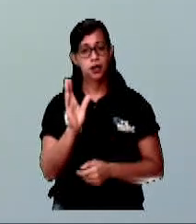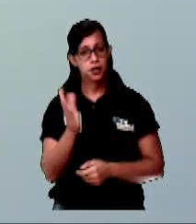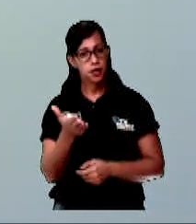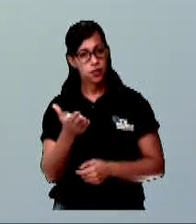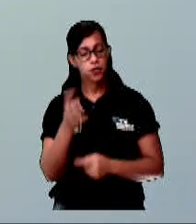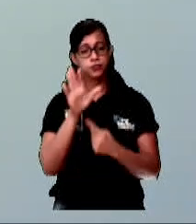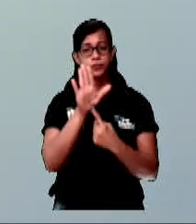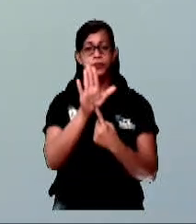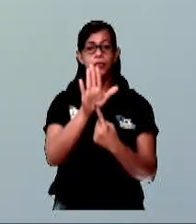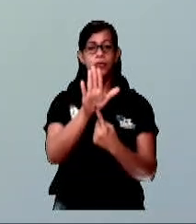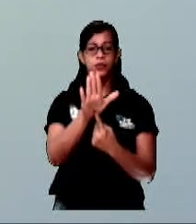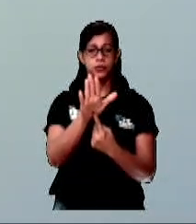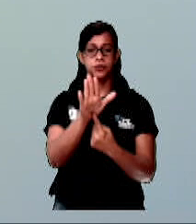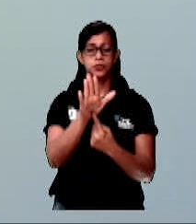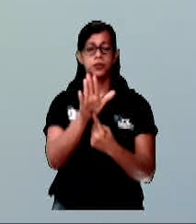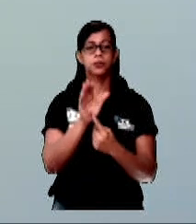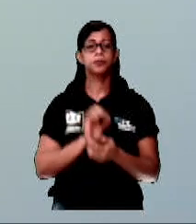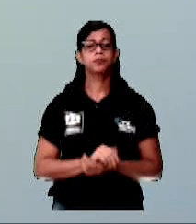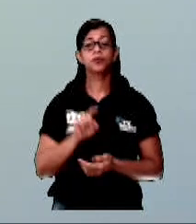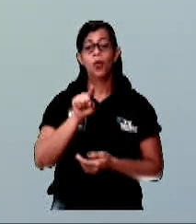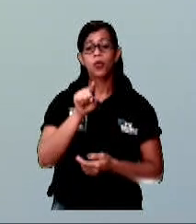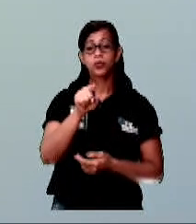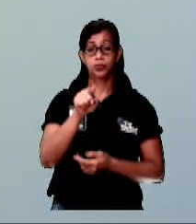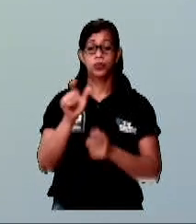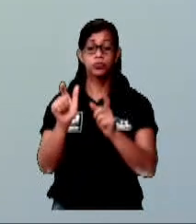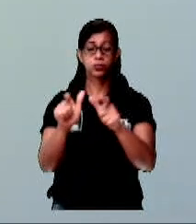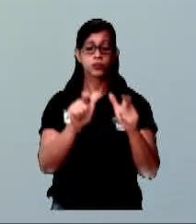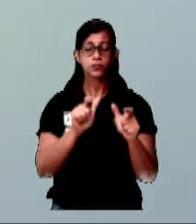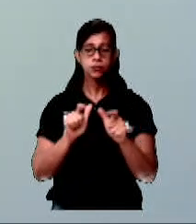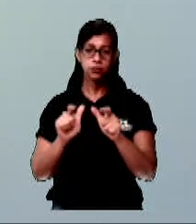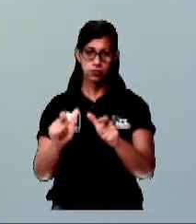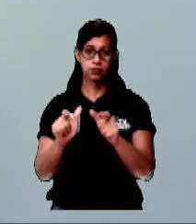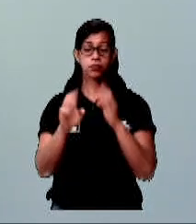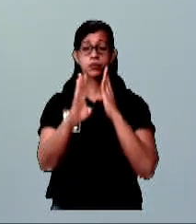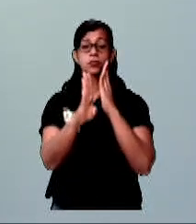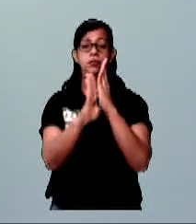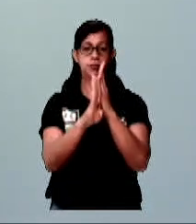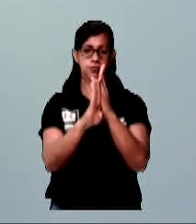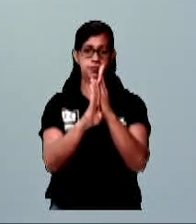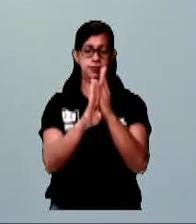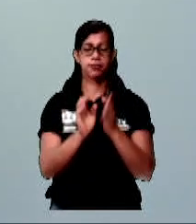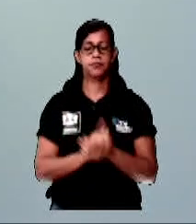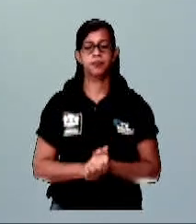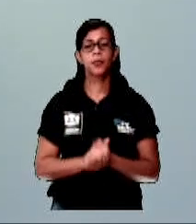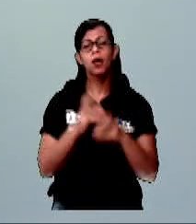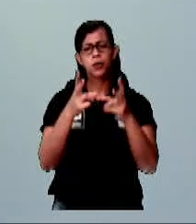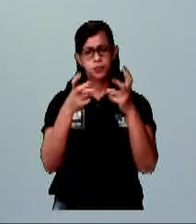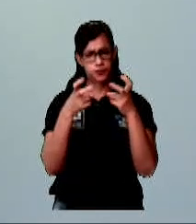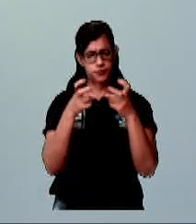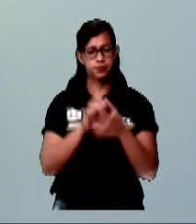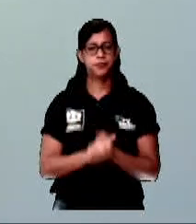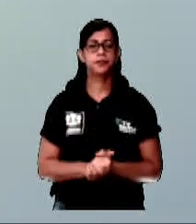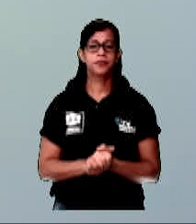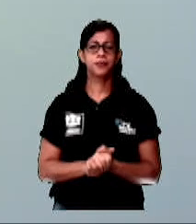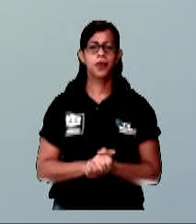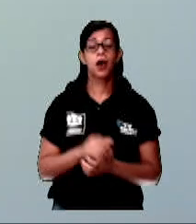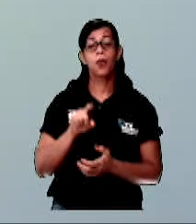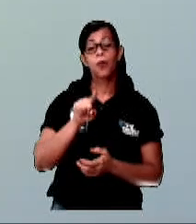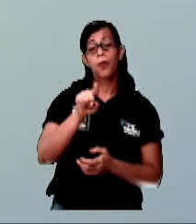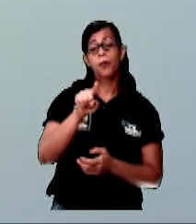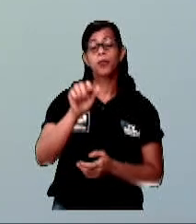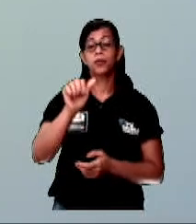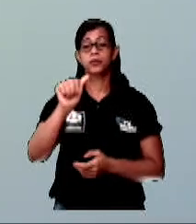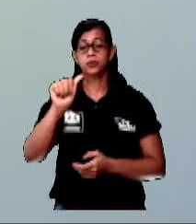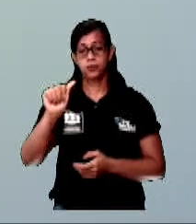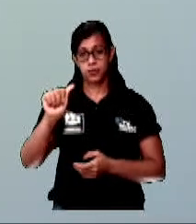dando o plano com os pontos para a gente localizar essas coordenadas. Então, observa aqui, veja, o ponto A, ele